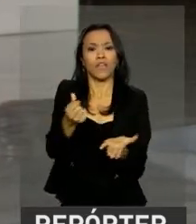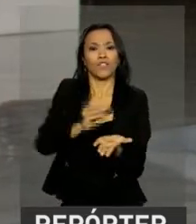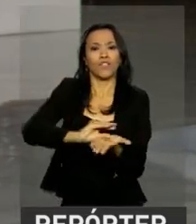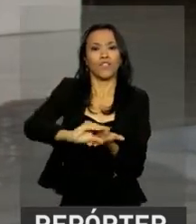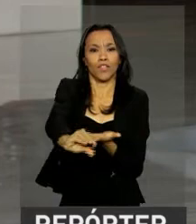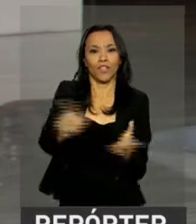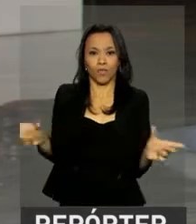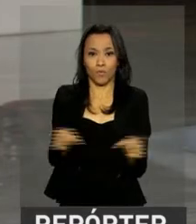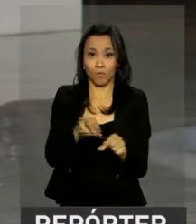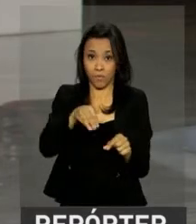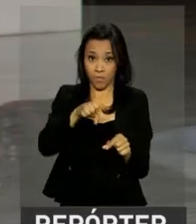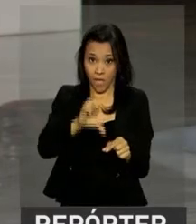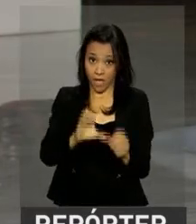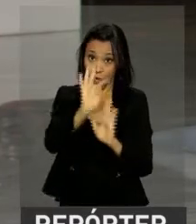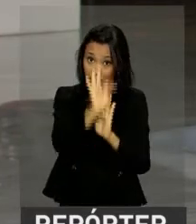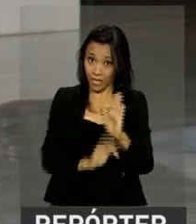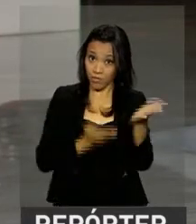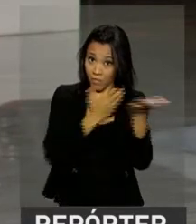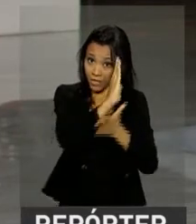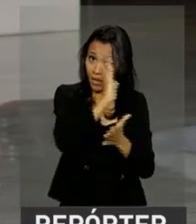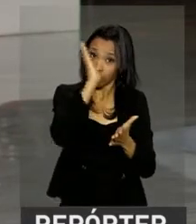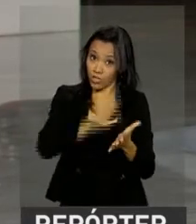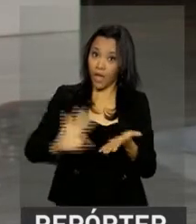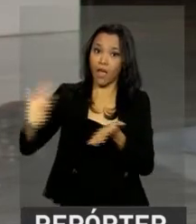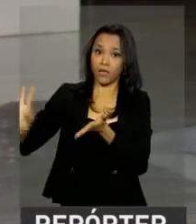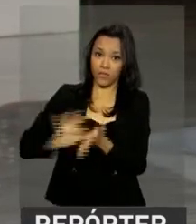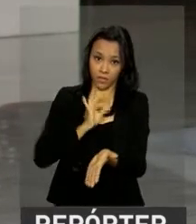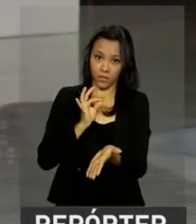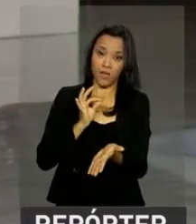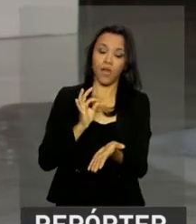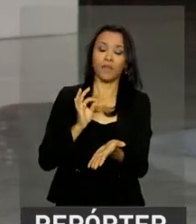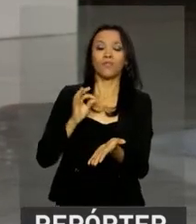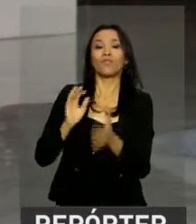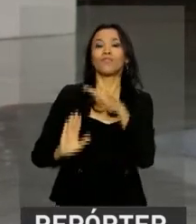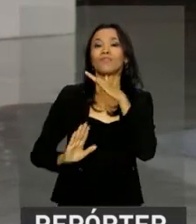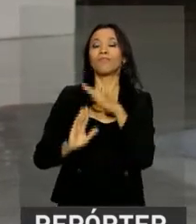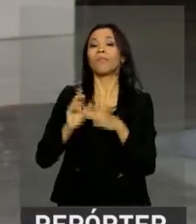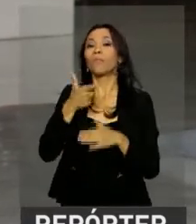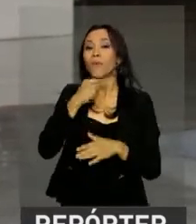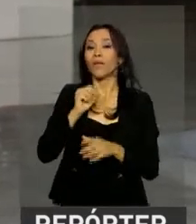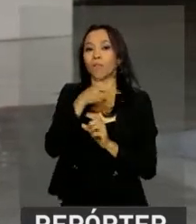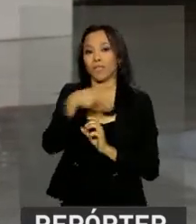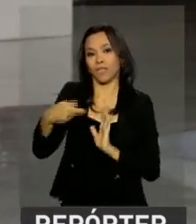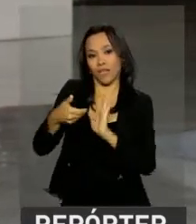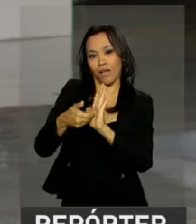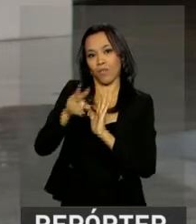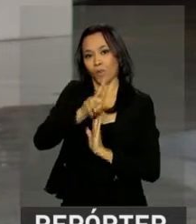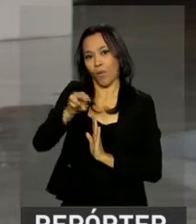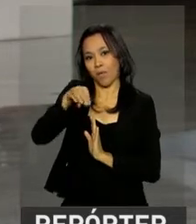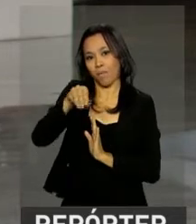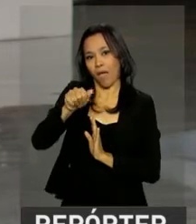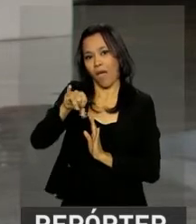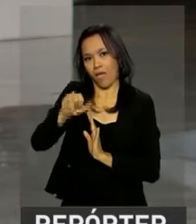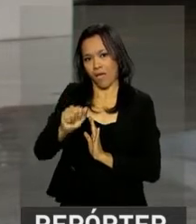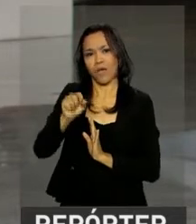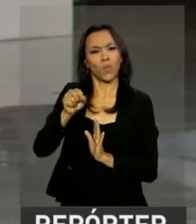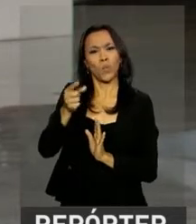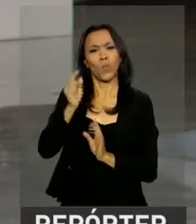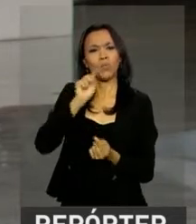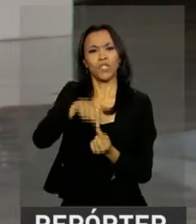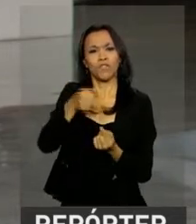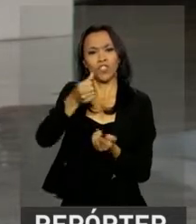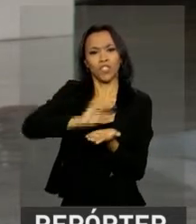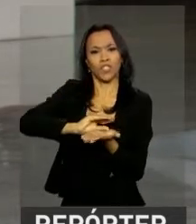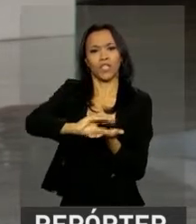educação o texto aprovado foi sancionado pelo presidente interino rodrigo maia e estabelece créditos suplementares